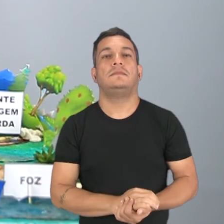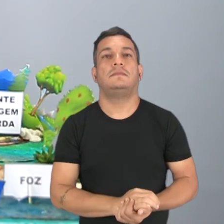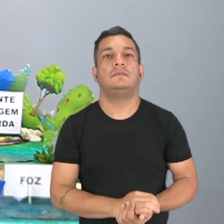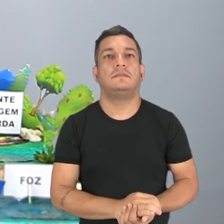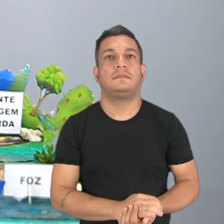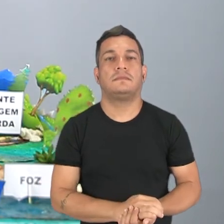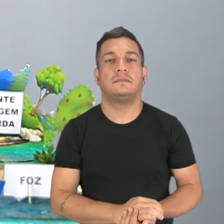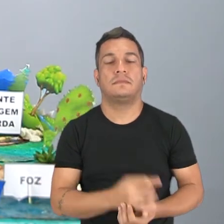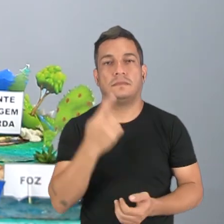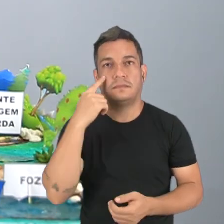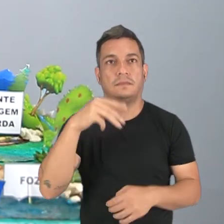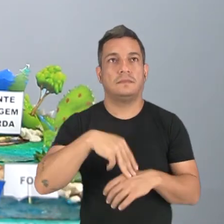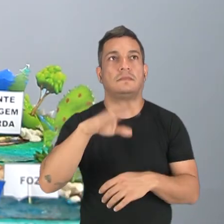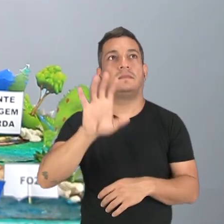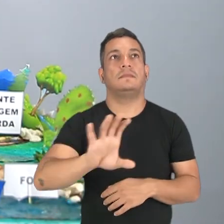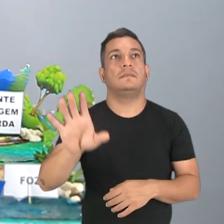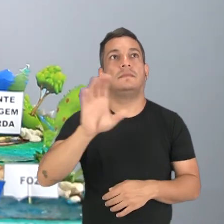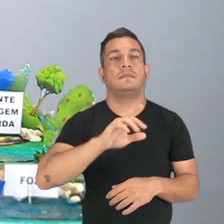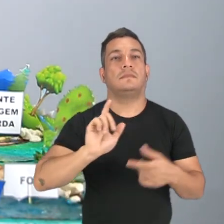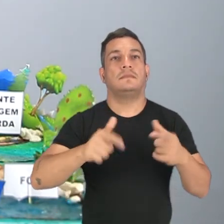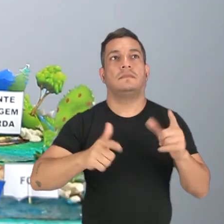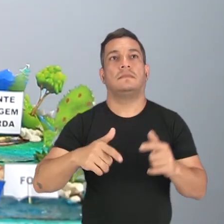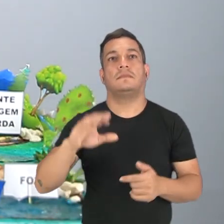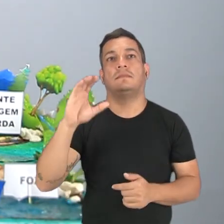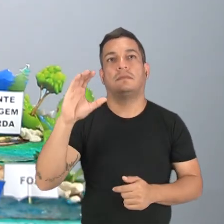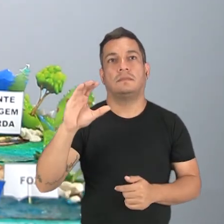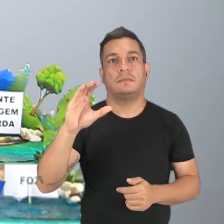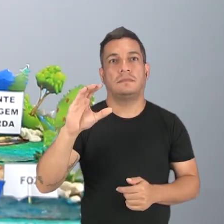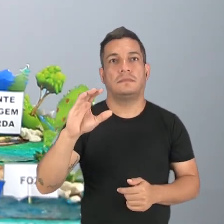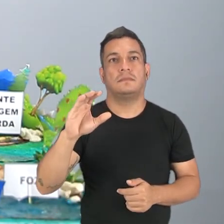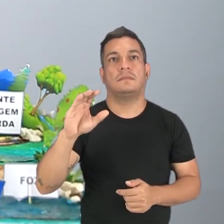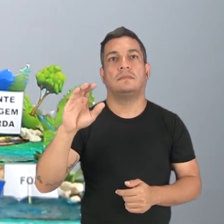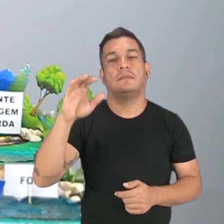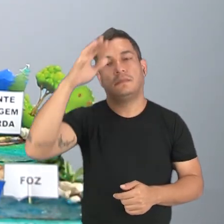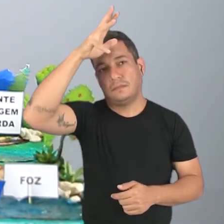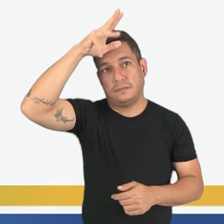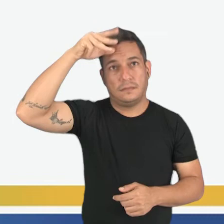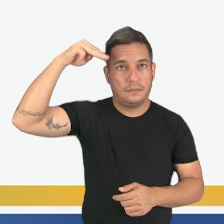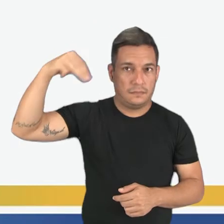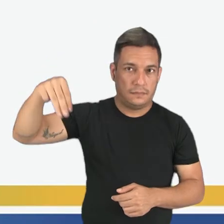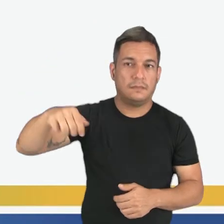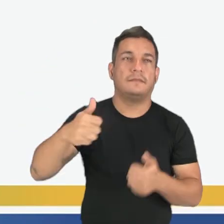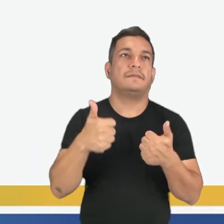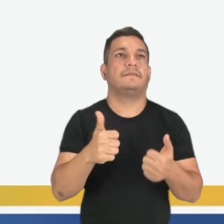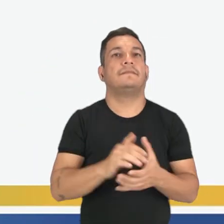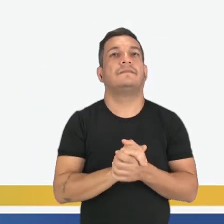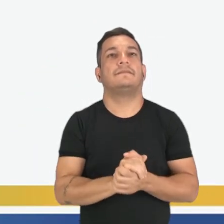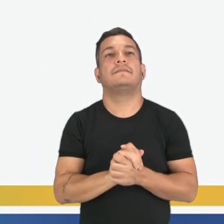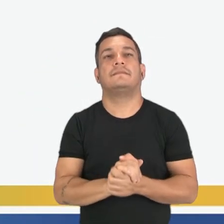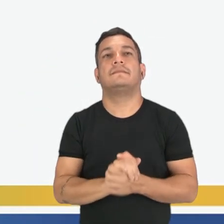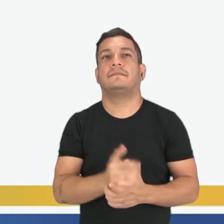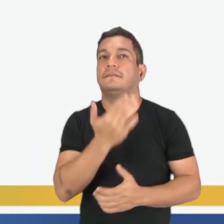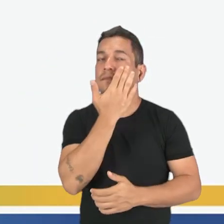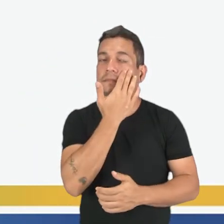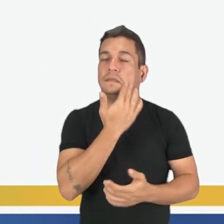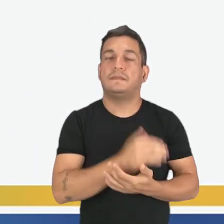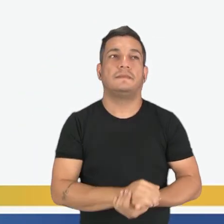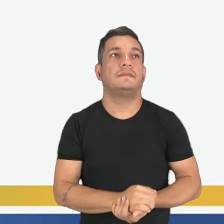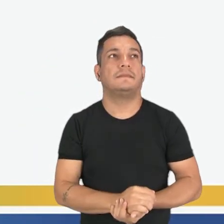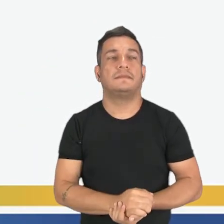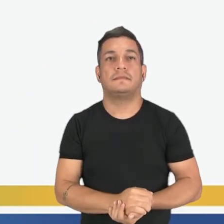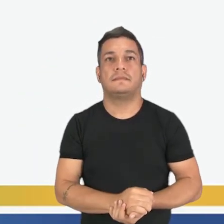mapa. É a letra C, Bacia Amazônica. Parabéns para você que